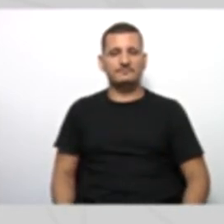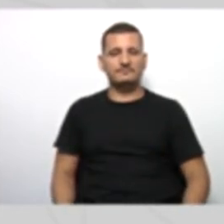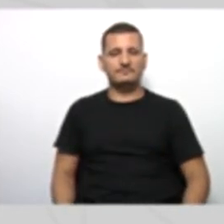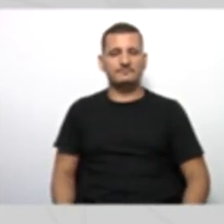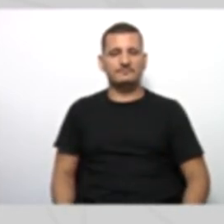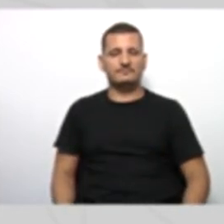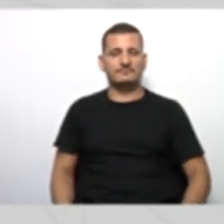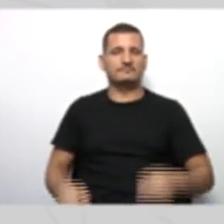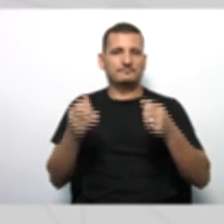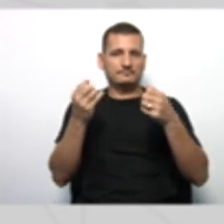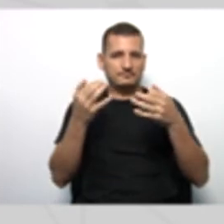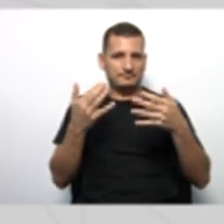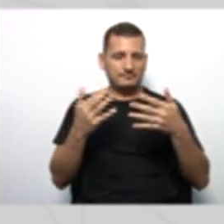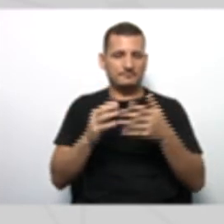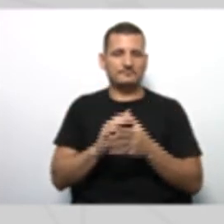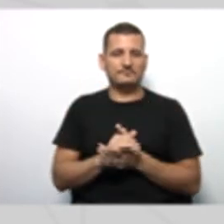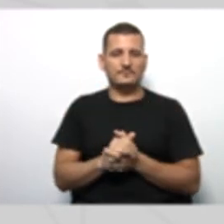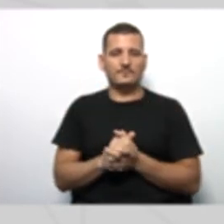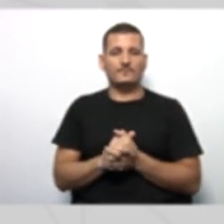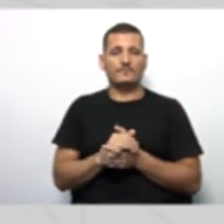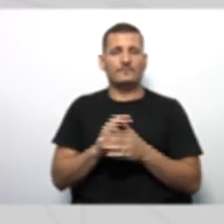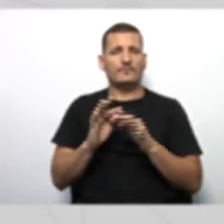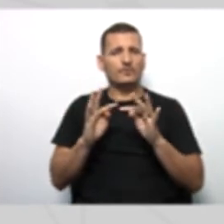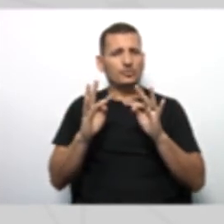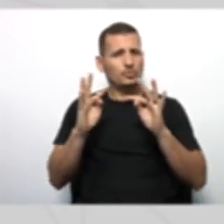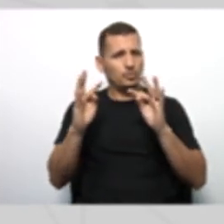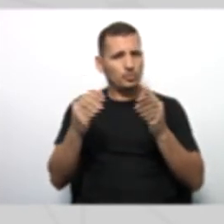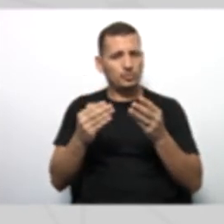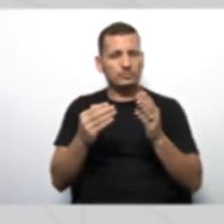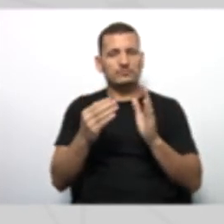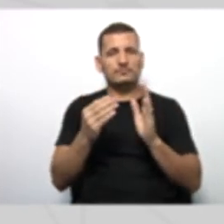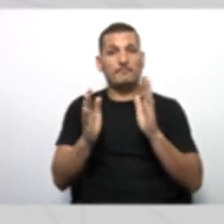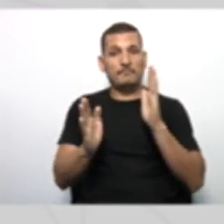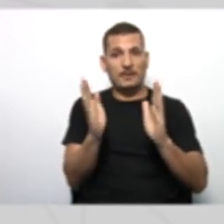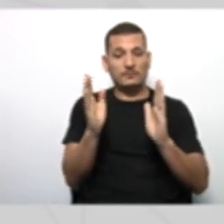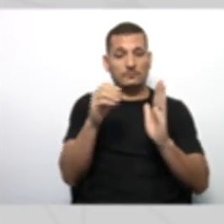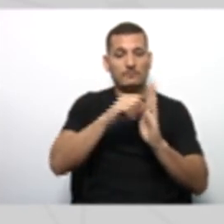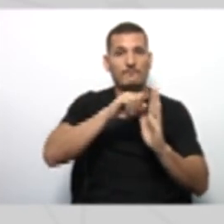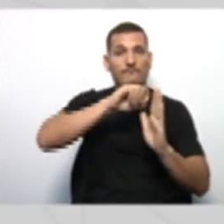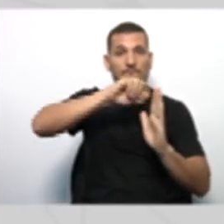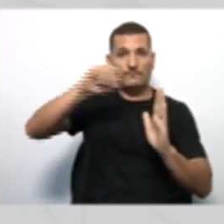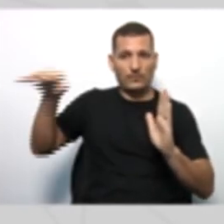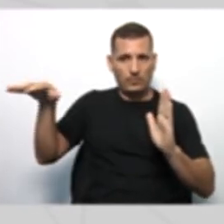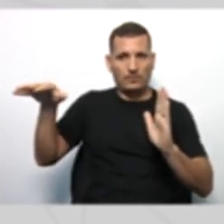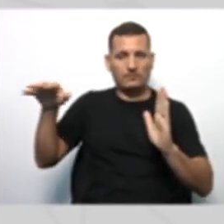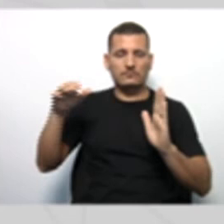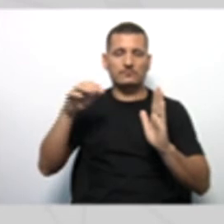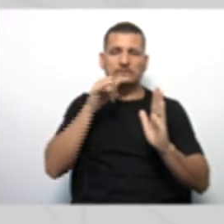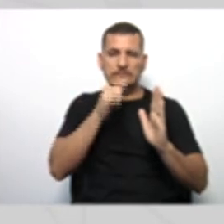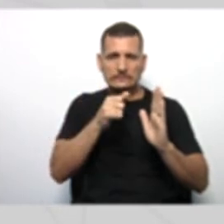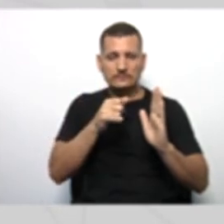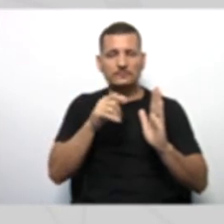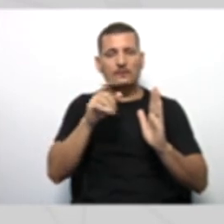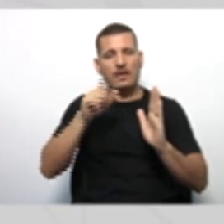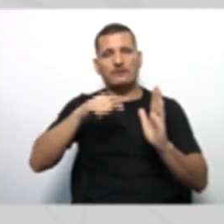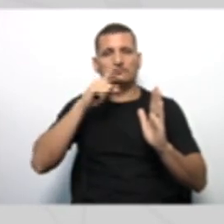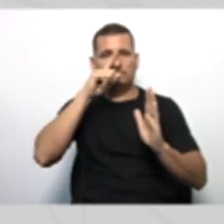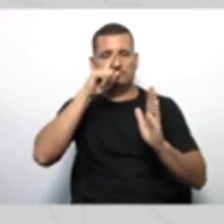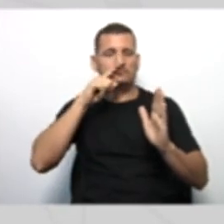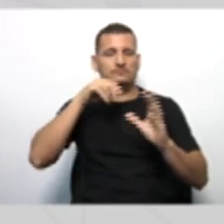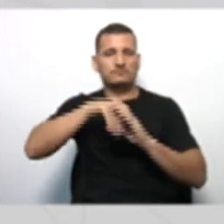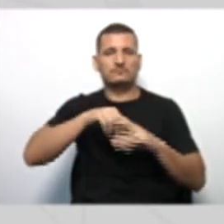Está antecipando, a gente vai comprar 500 máquinas, está antecipando. Será que isso aí não é algo positivo para a nossa empresa? Será que a gente